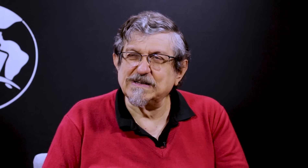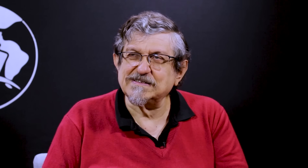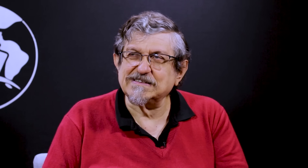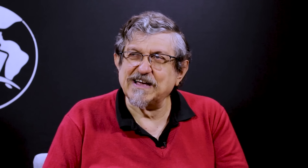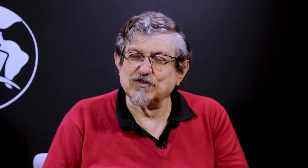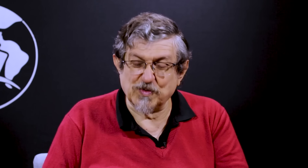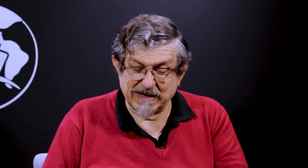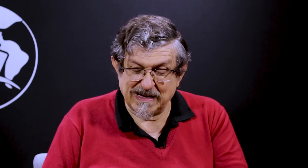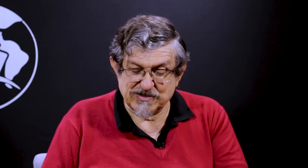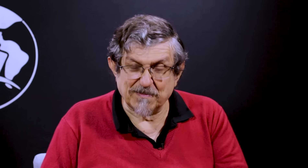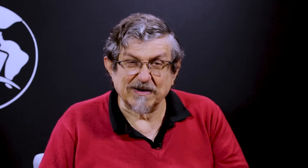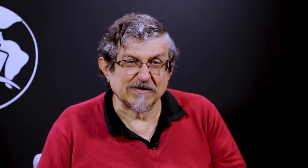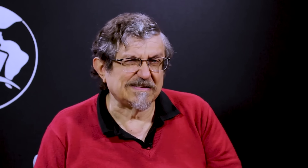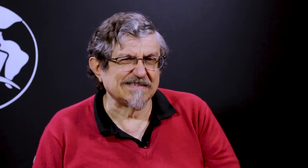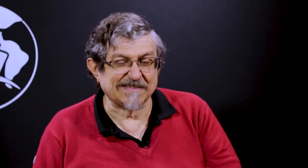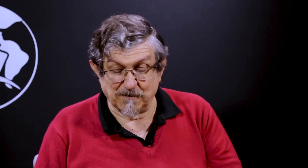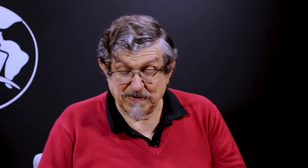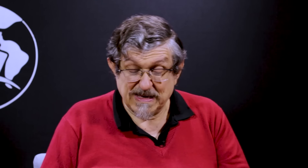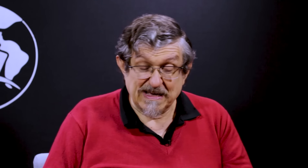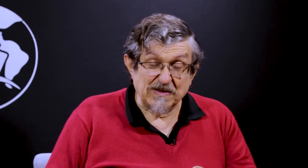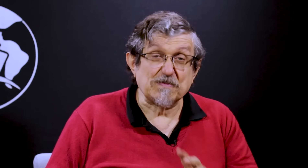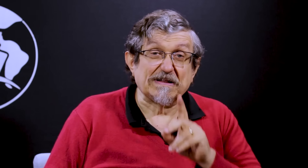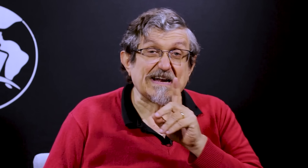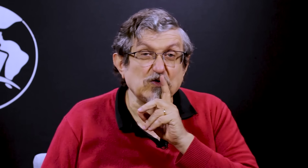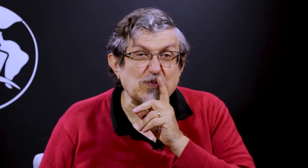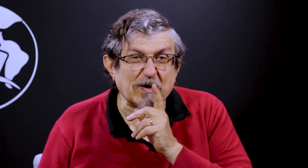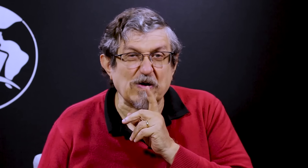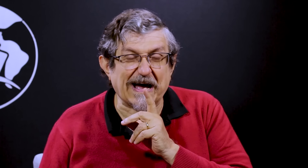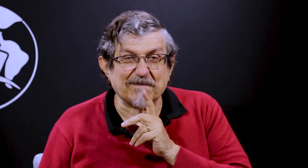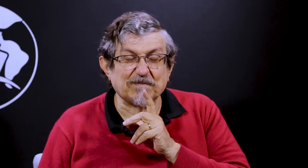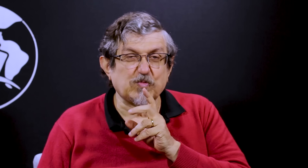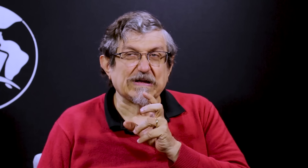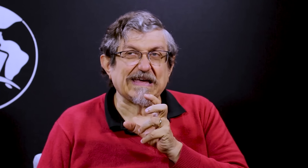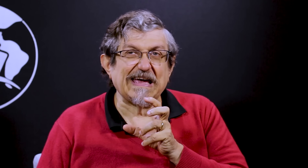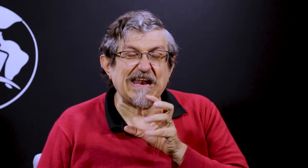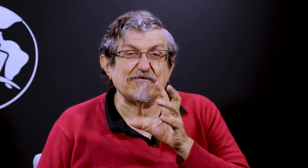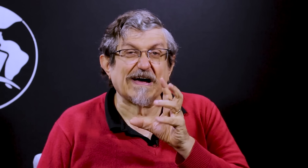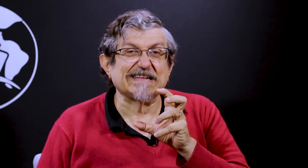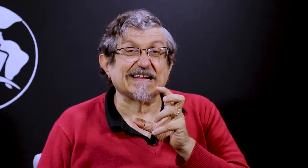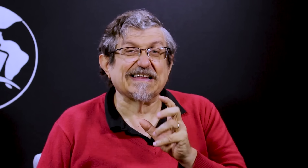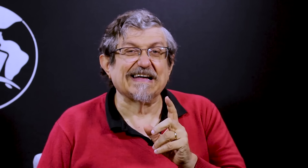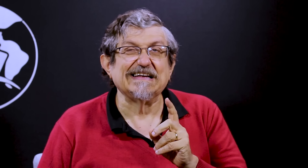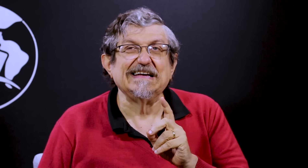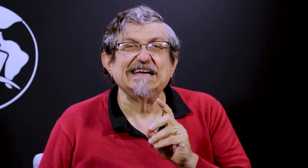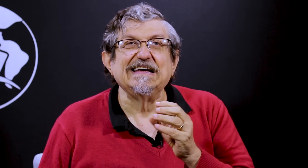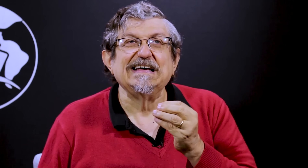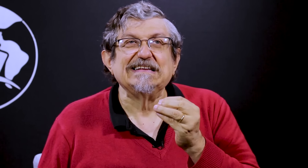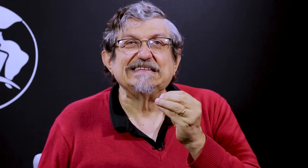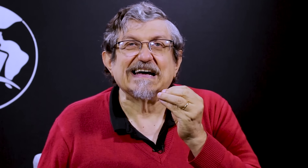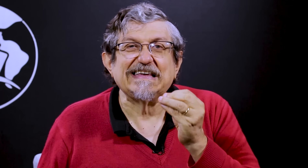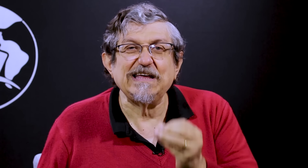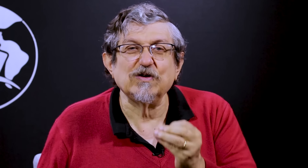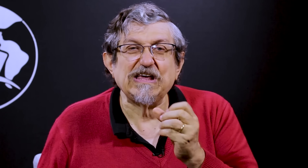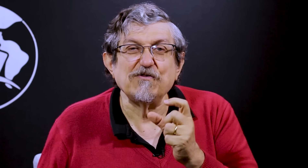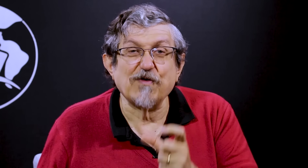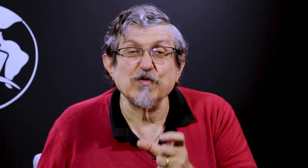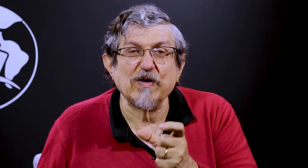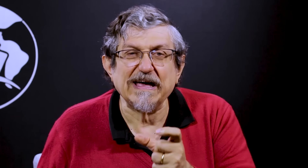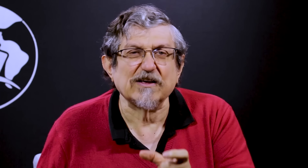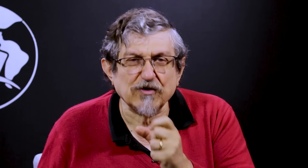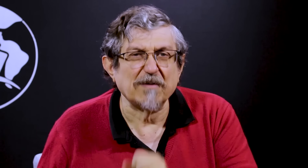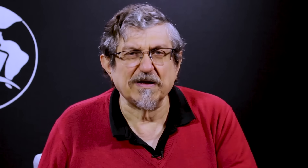atenção nesse texto porque ele chama a nossa atenção de maneira muito peculiar porque ele vai tratar daquilo que